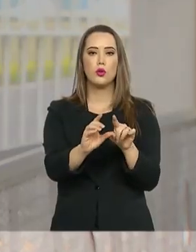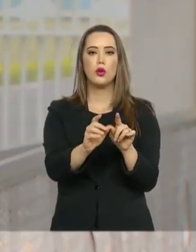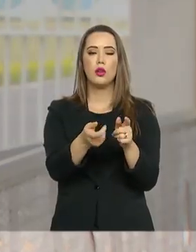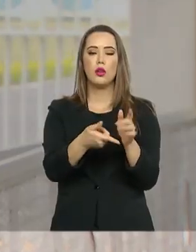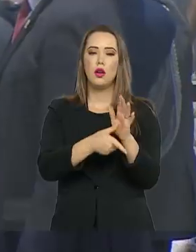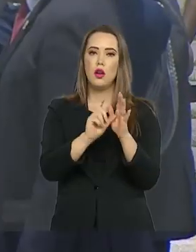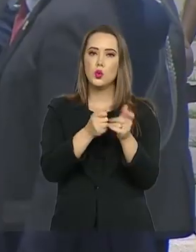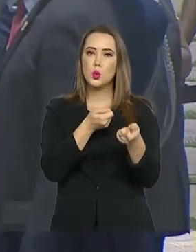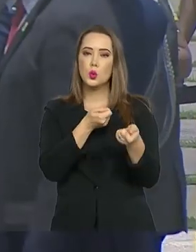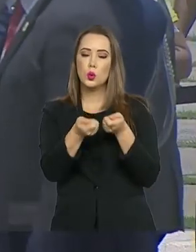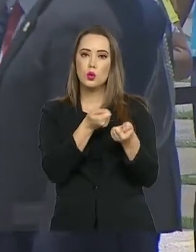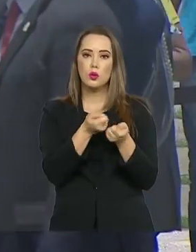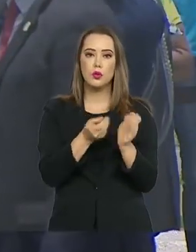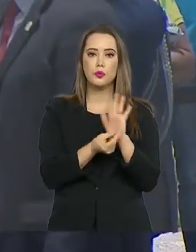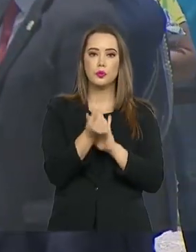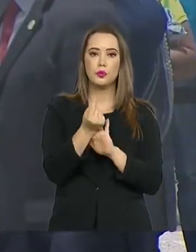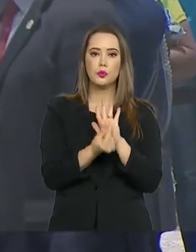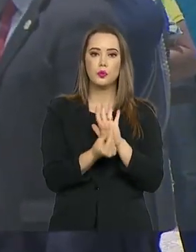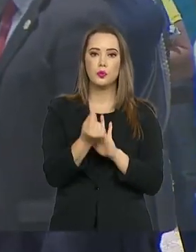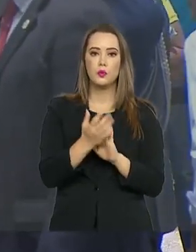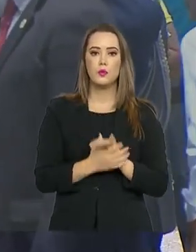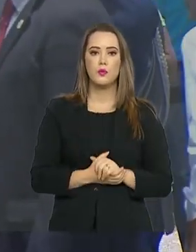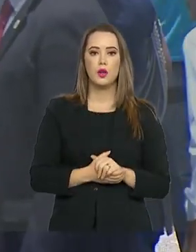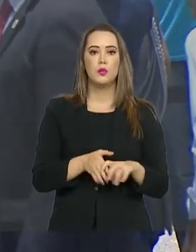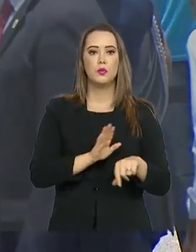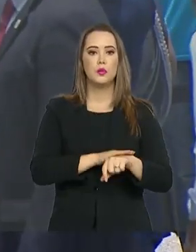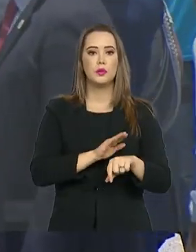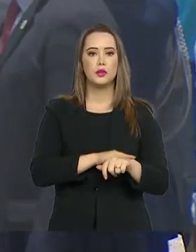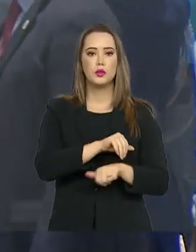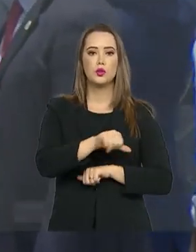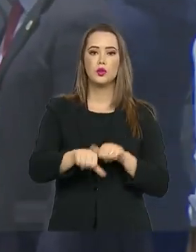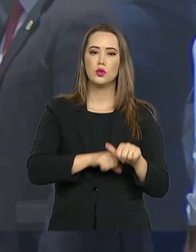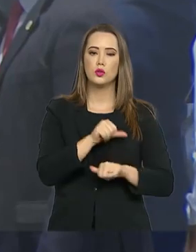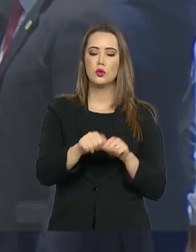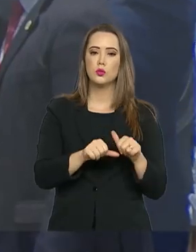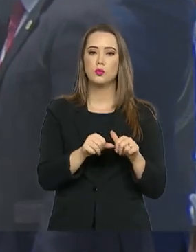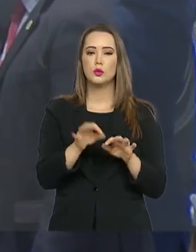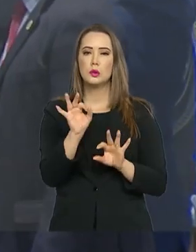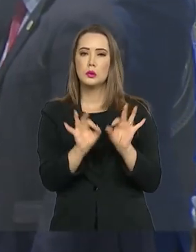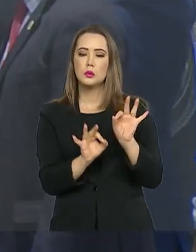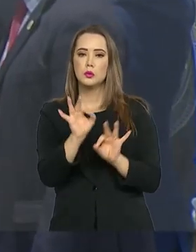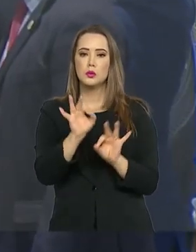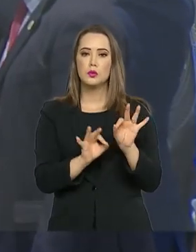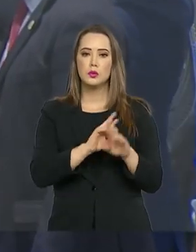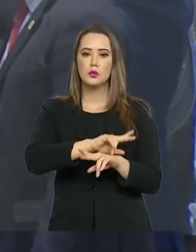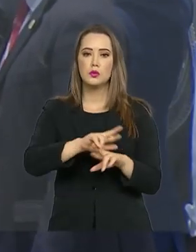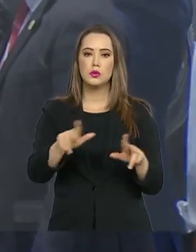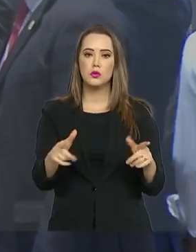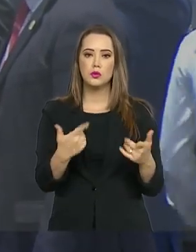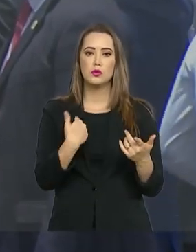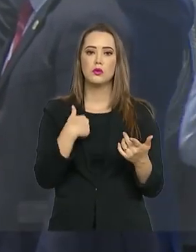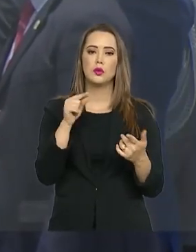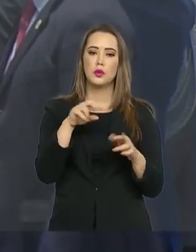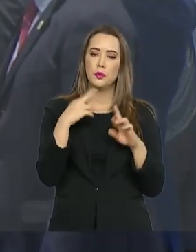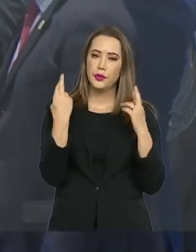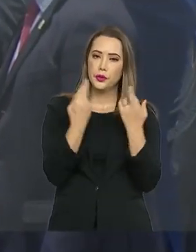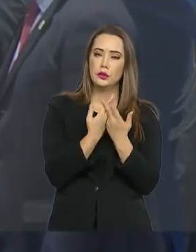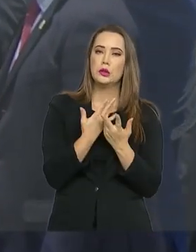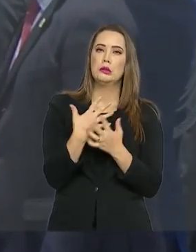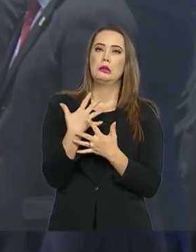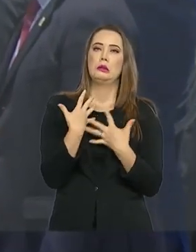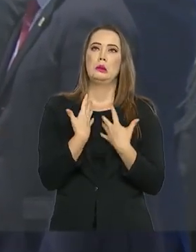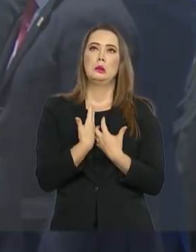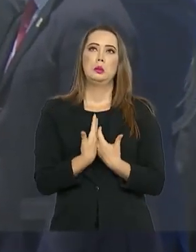orçamento momento do time é redirecionar alguma coisa fazer o polimento e outra uma reunião cansativa e lógico